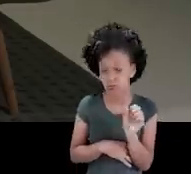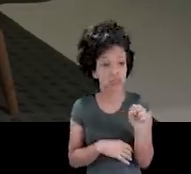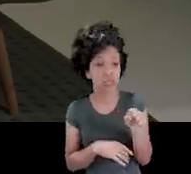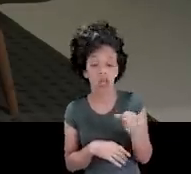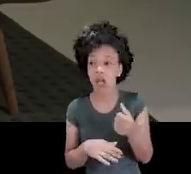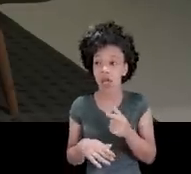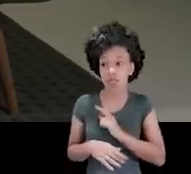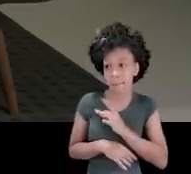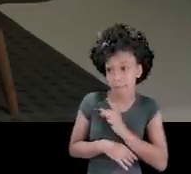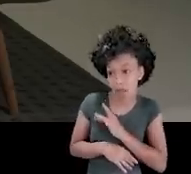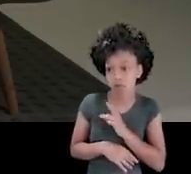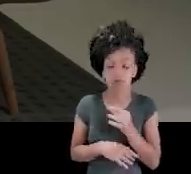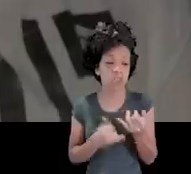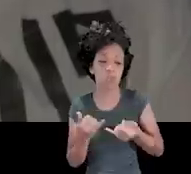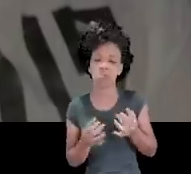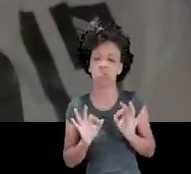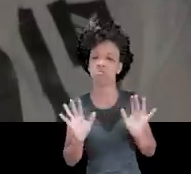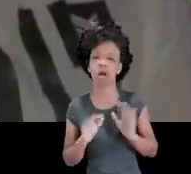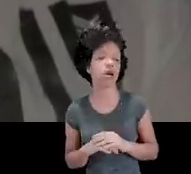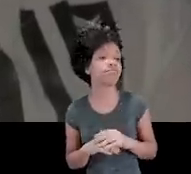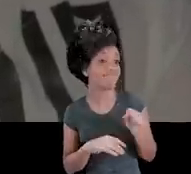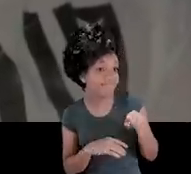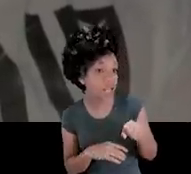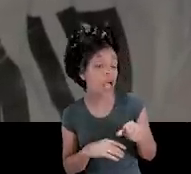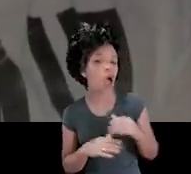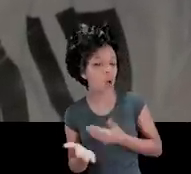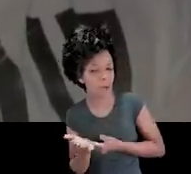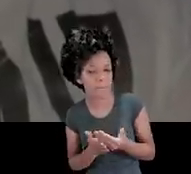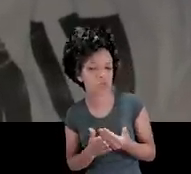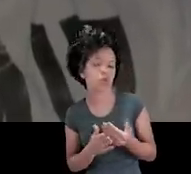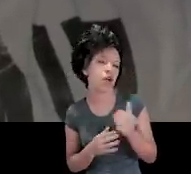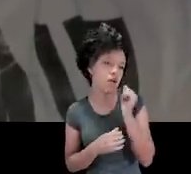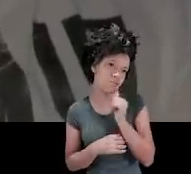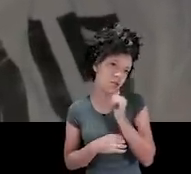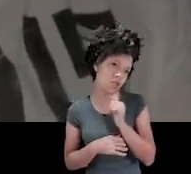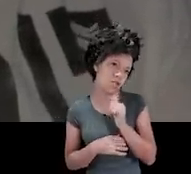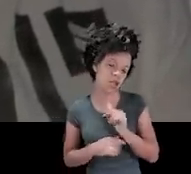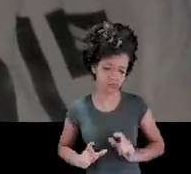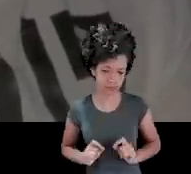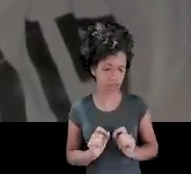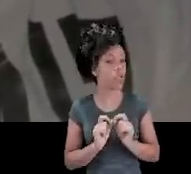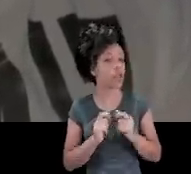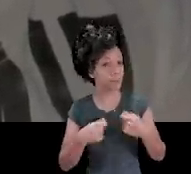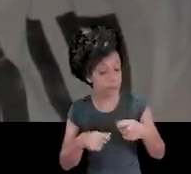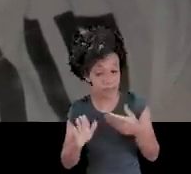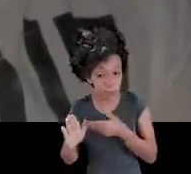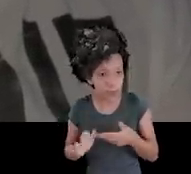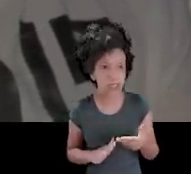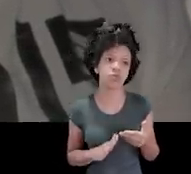com medo, você tá isso, ali bancando. Então começou, na verdade, isso só me deu mais força. Porque começou com as mulheres que têm câncer e precisam passar por isso.